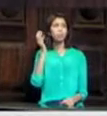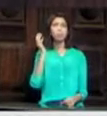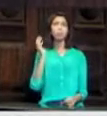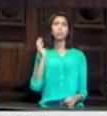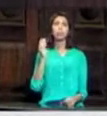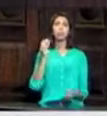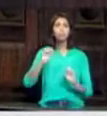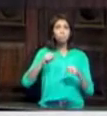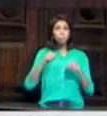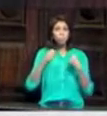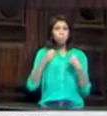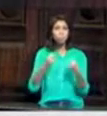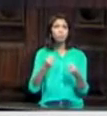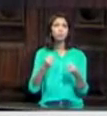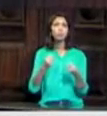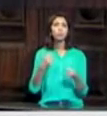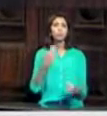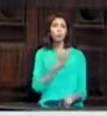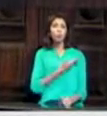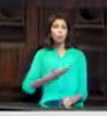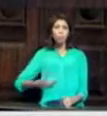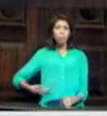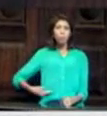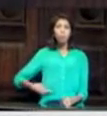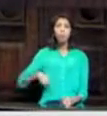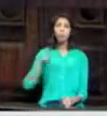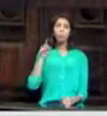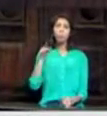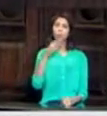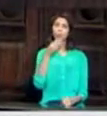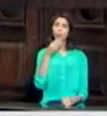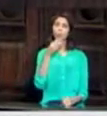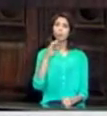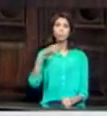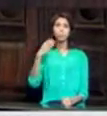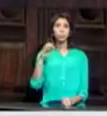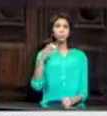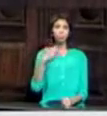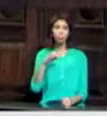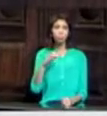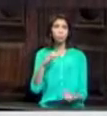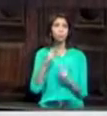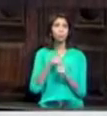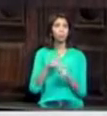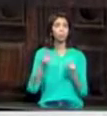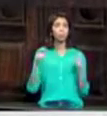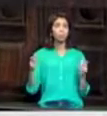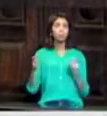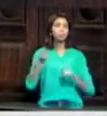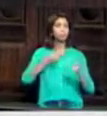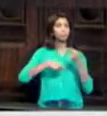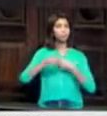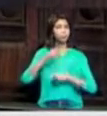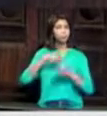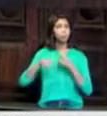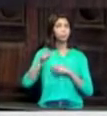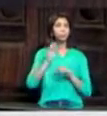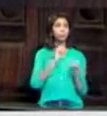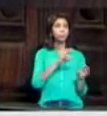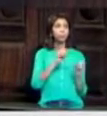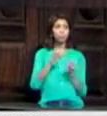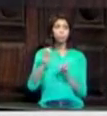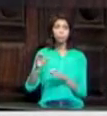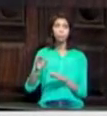ao esforço do governo Rodrigo Neves em Niterói, que não só ampliou muitos investimentos em educação. Aliás, a revista